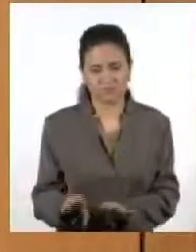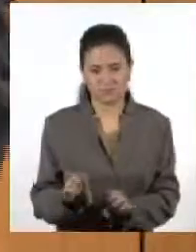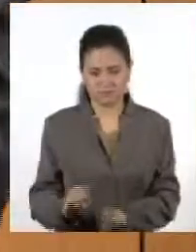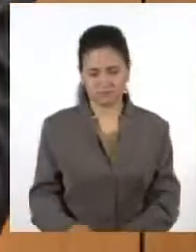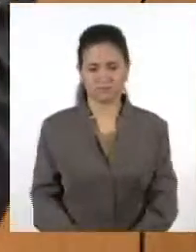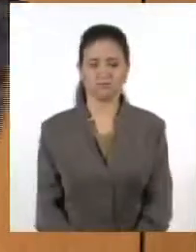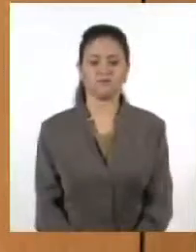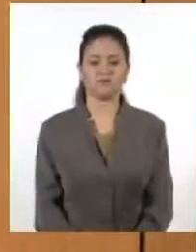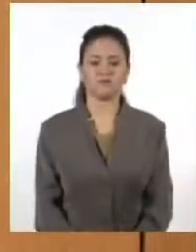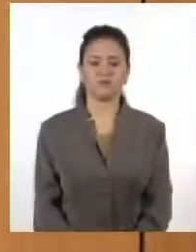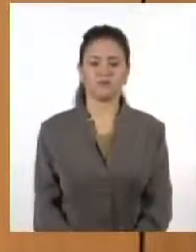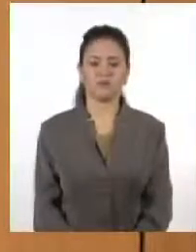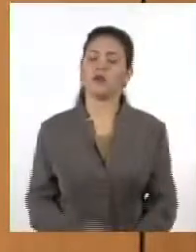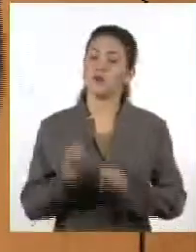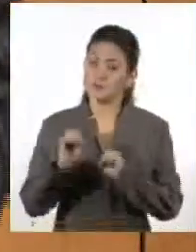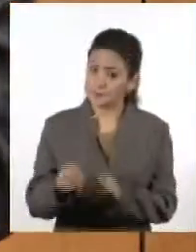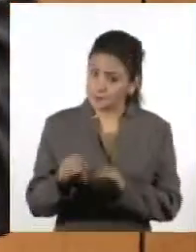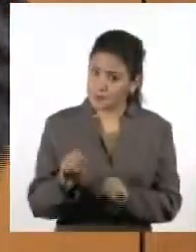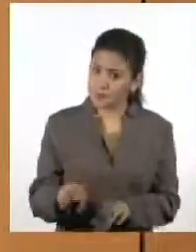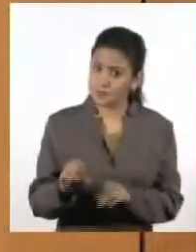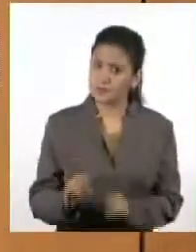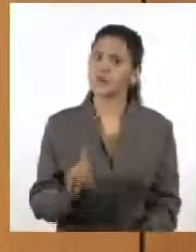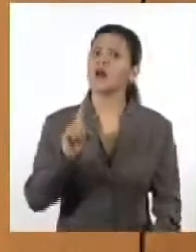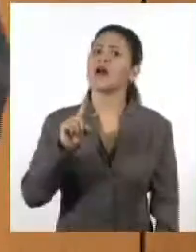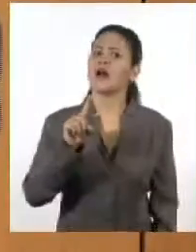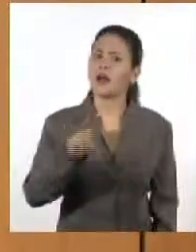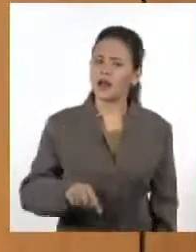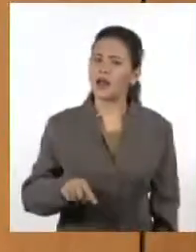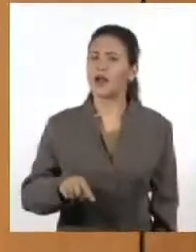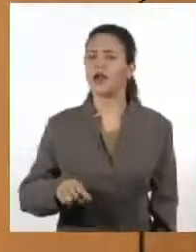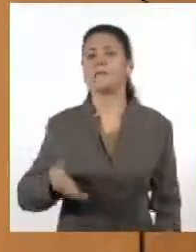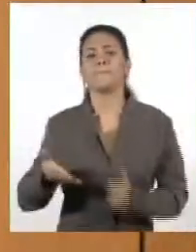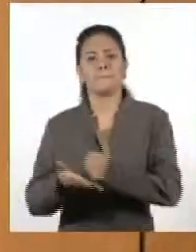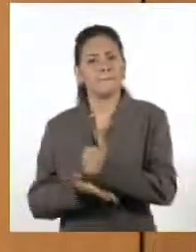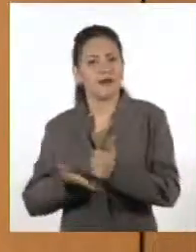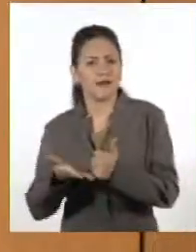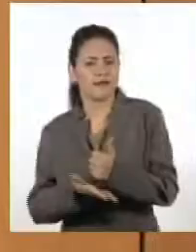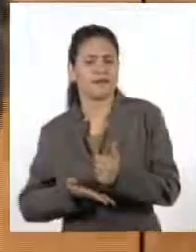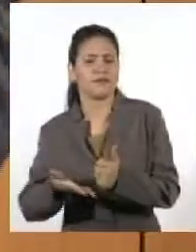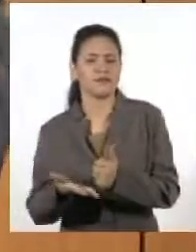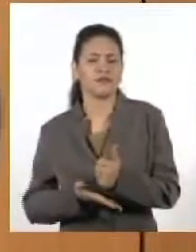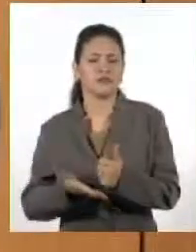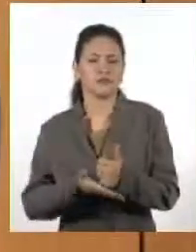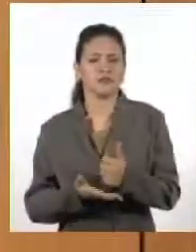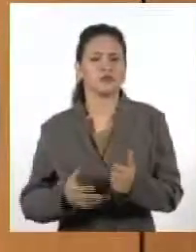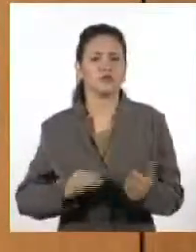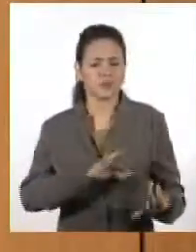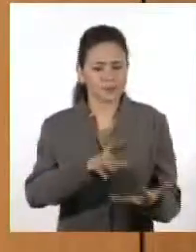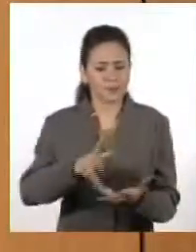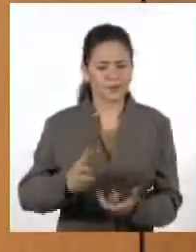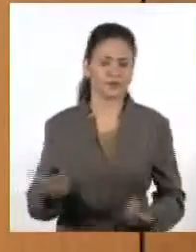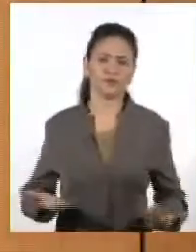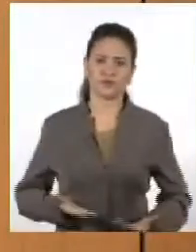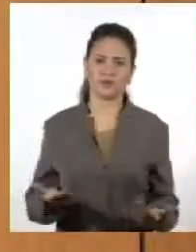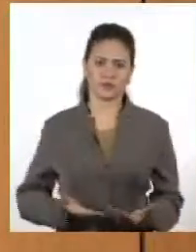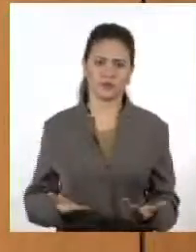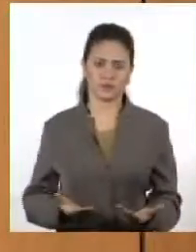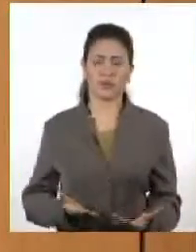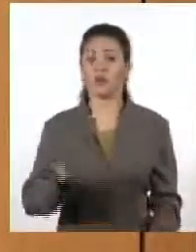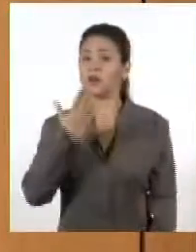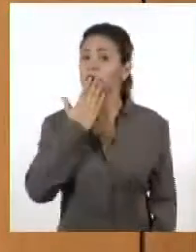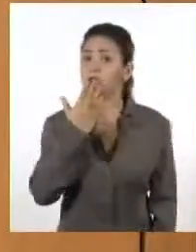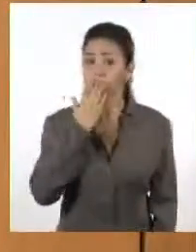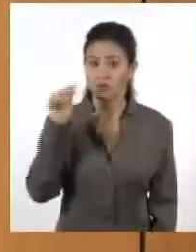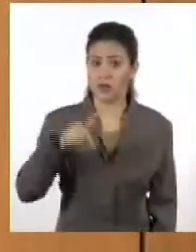é a essência do nosso mundo moderno e os índios que estão aqui estão aqui para reivindicar